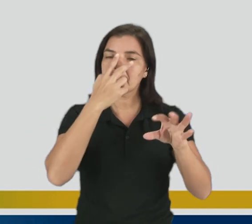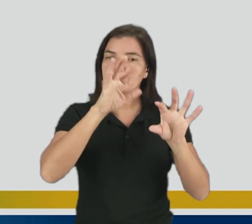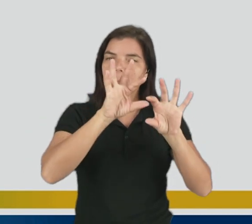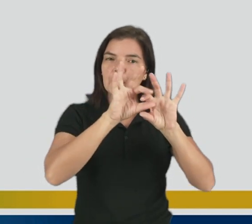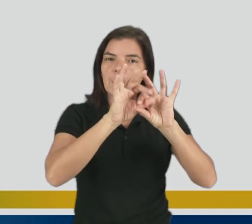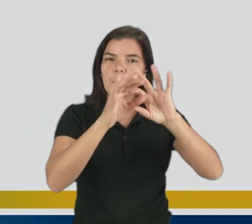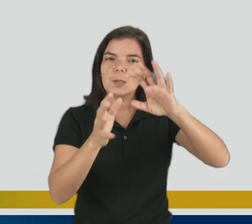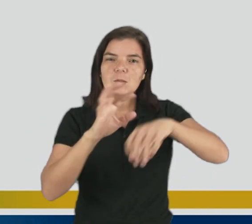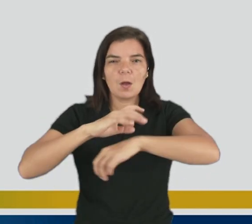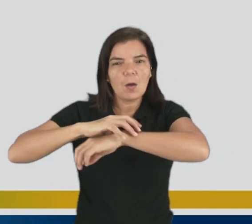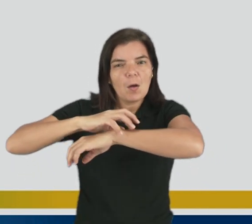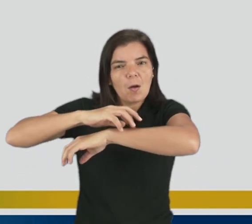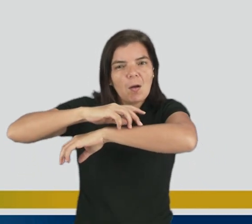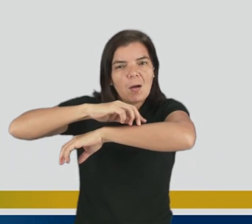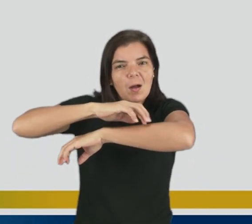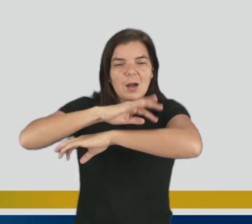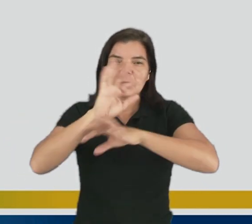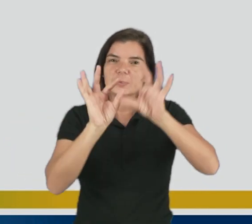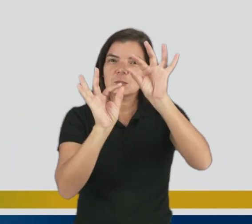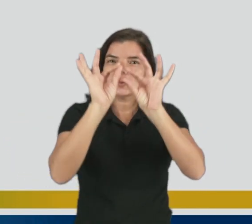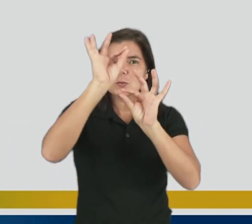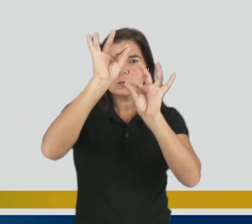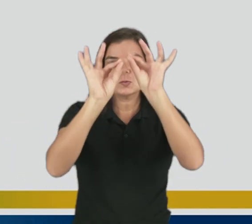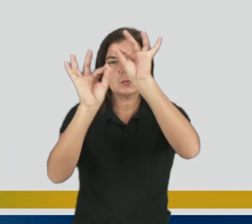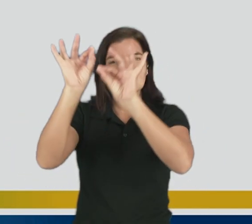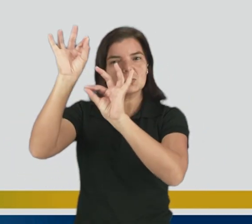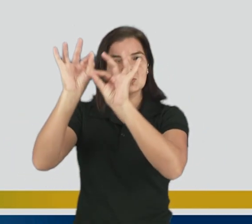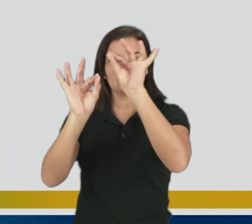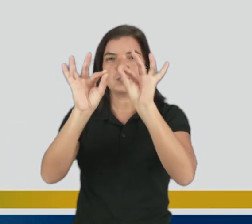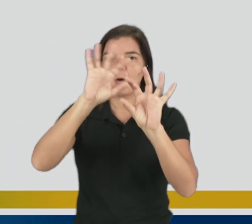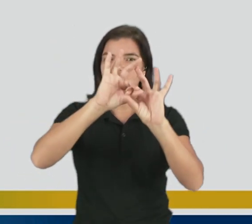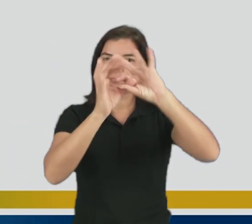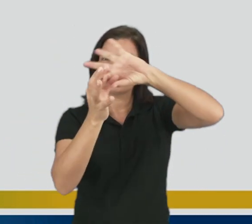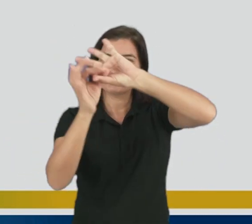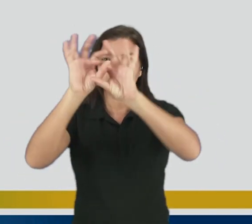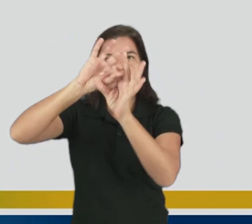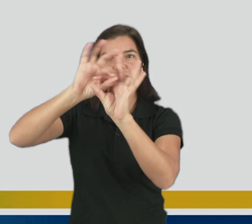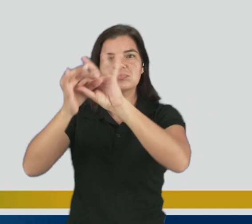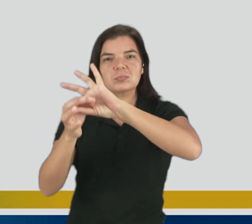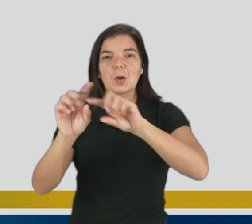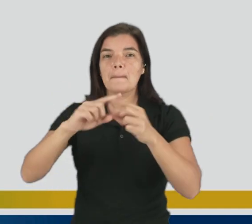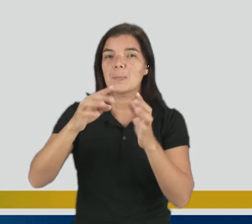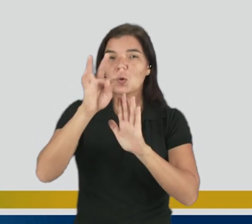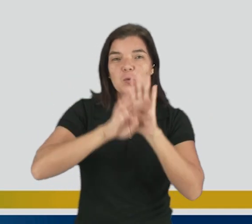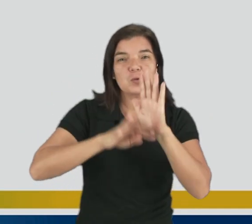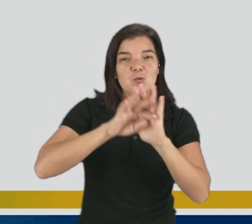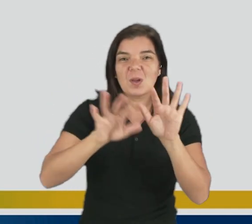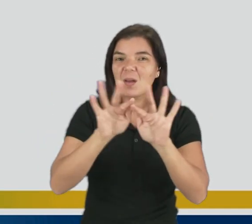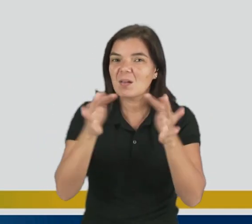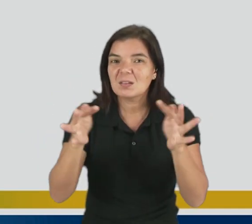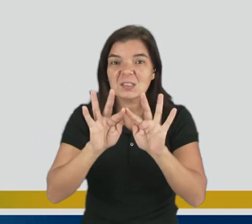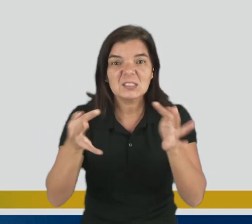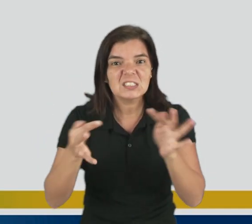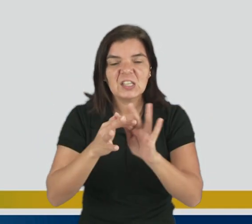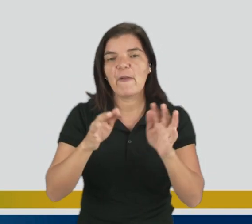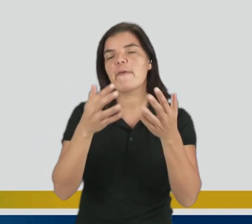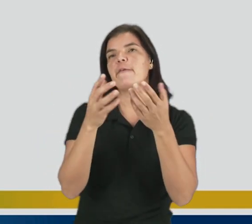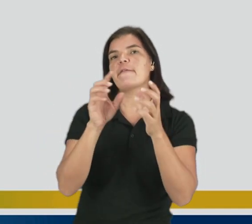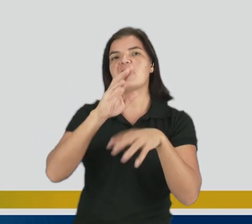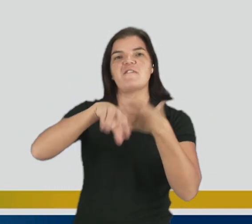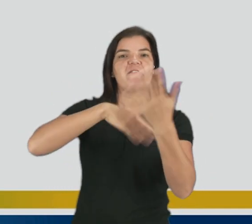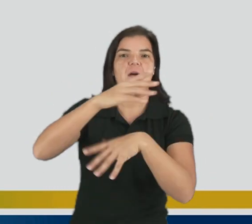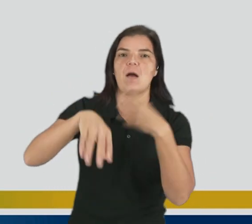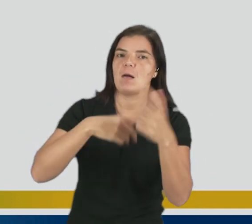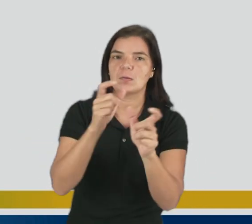teia de aranha. Eu costumo muito relacionar o texto a uma teia de aranha. Por quê? O texto não é simplesmente um amontoado de frases, não